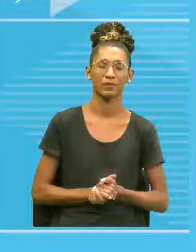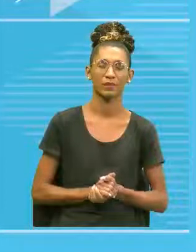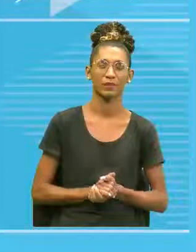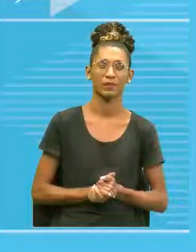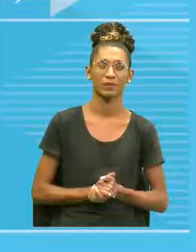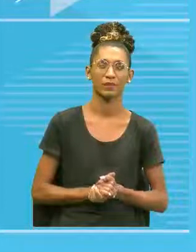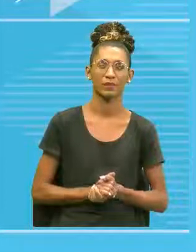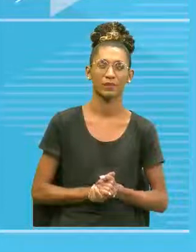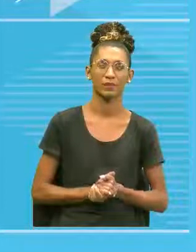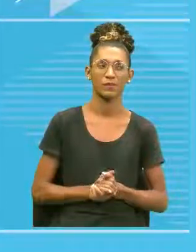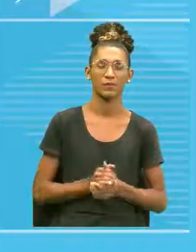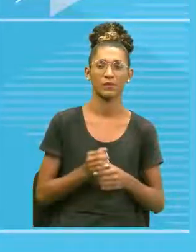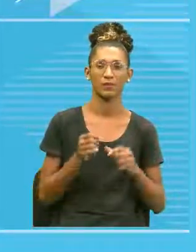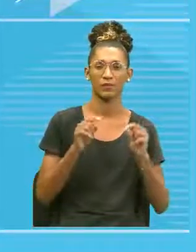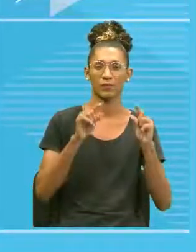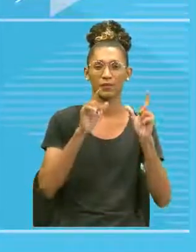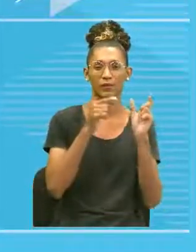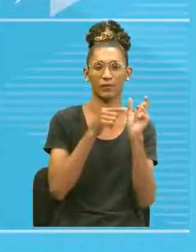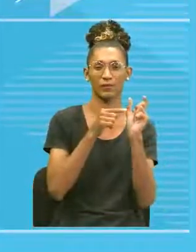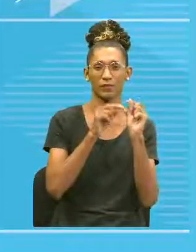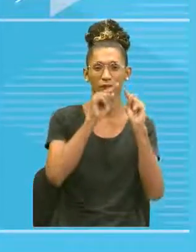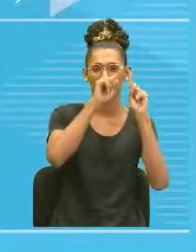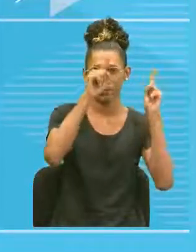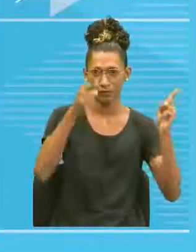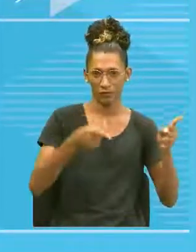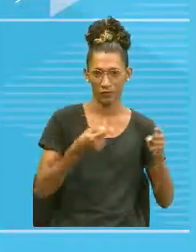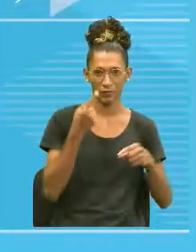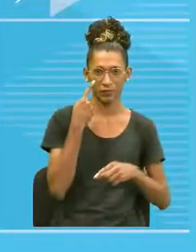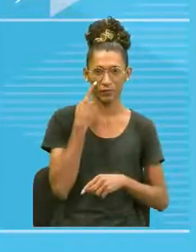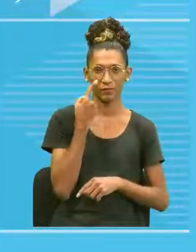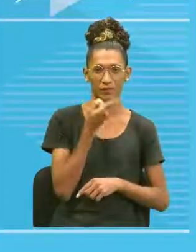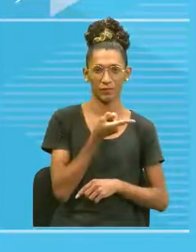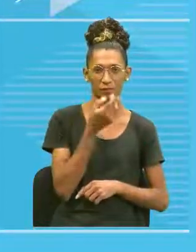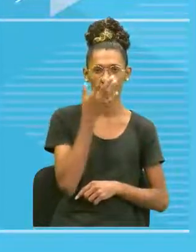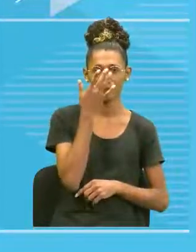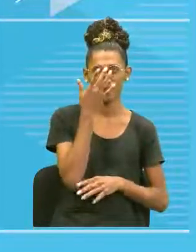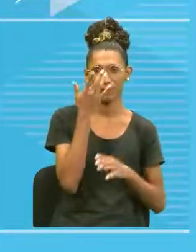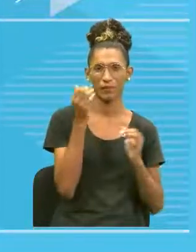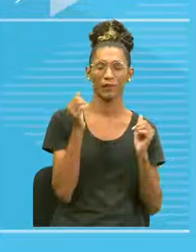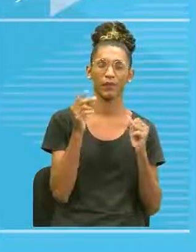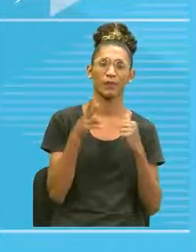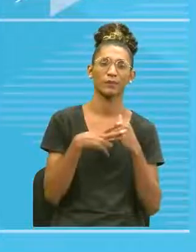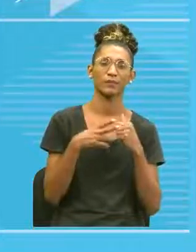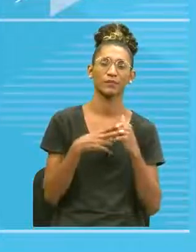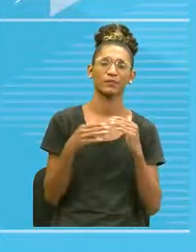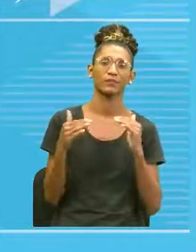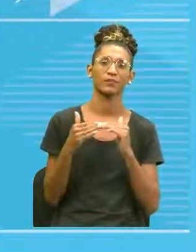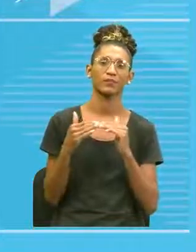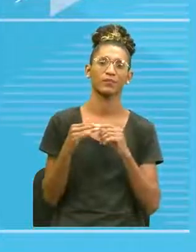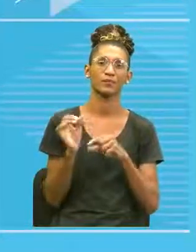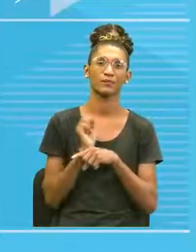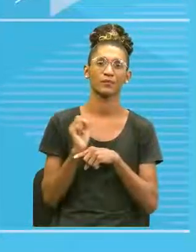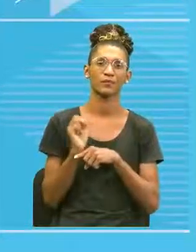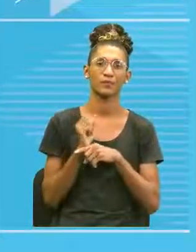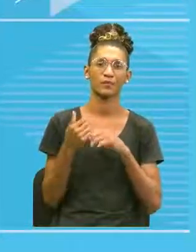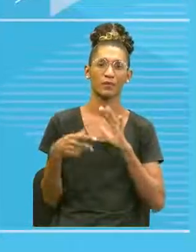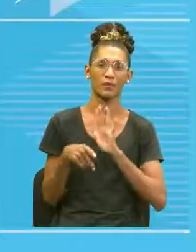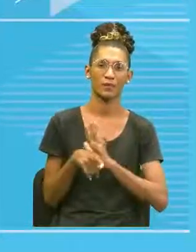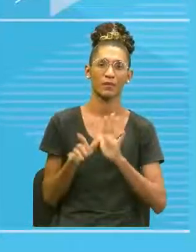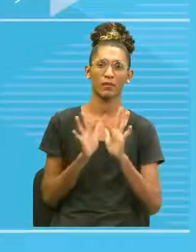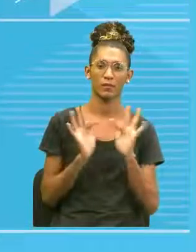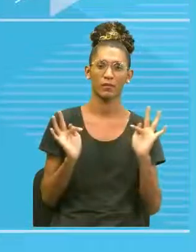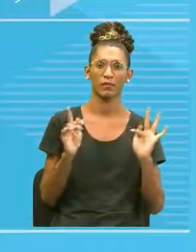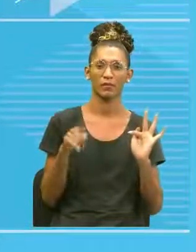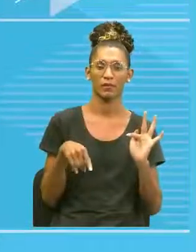entrenar nos outros então o verbo a ver vai concordar com o Sujeito da frase que